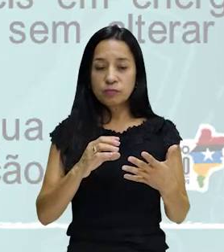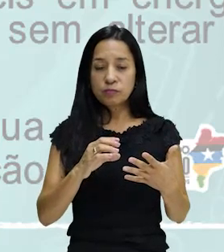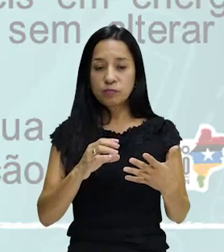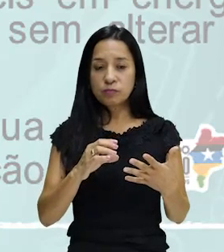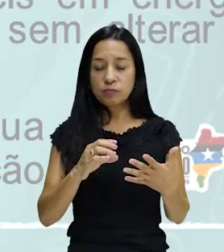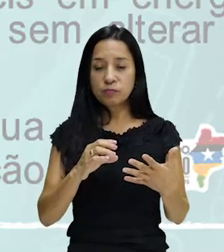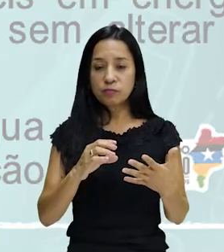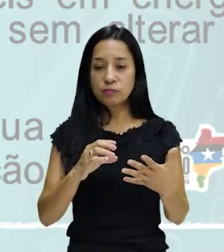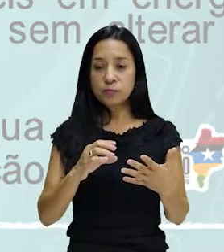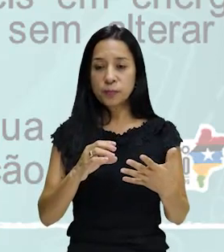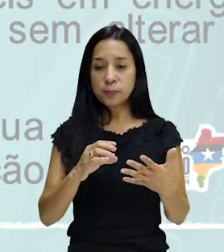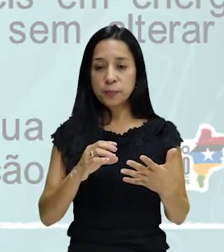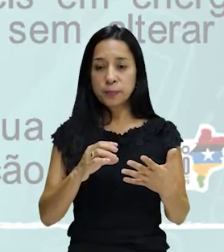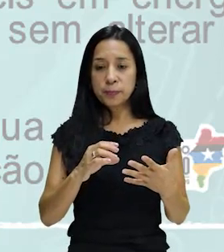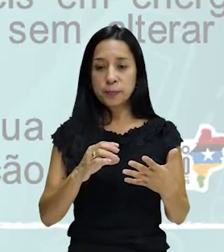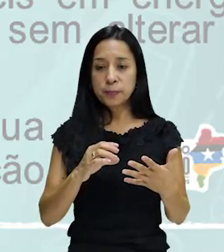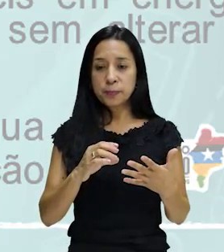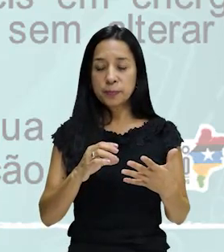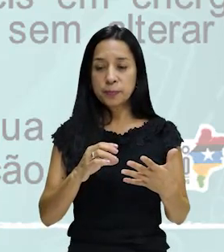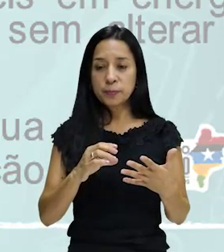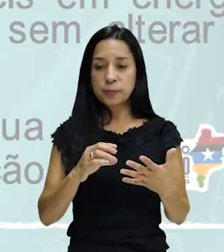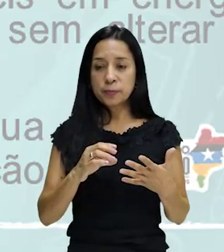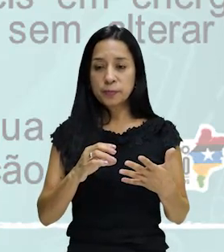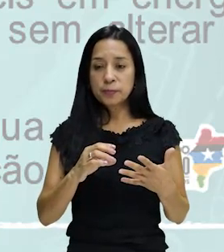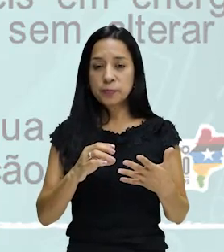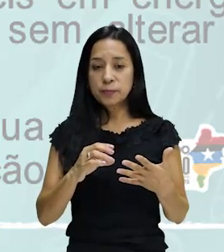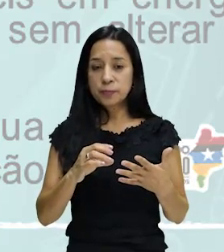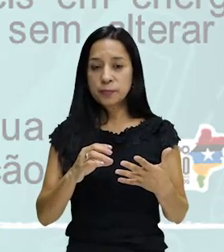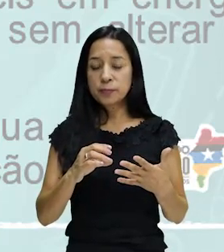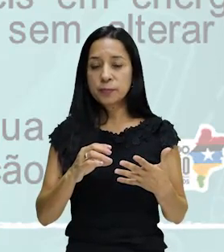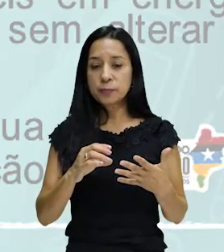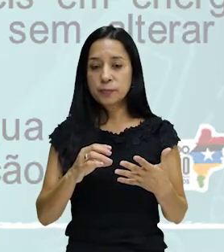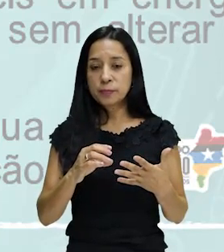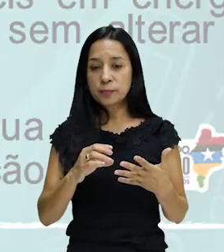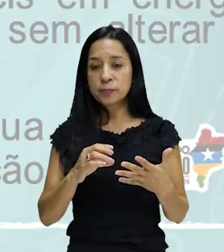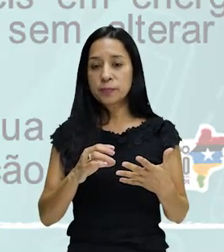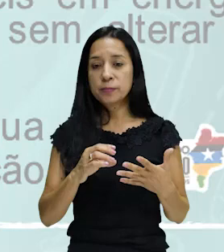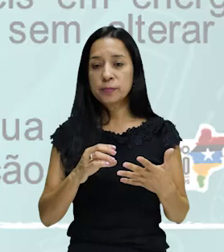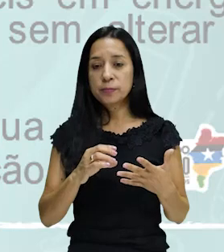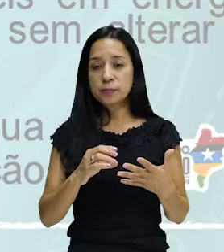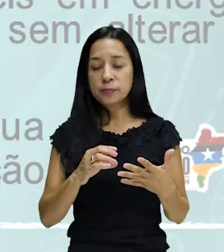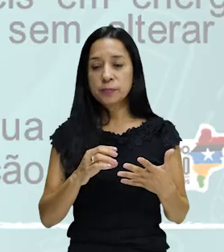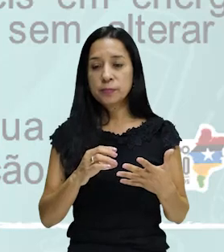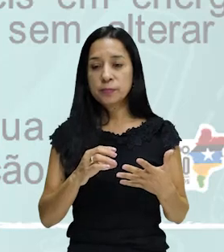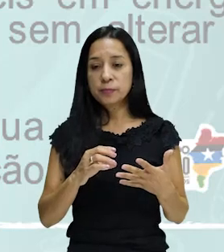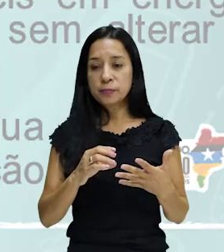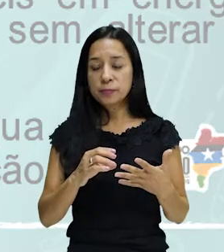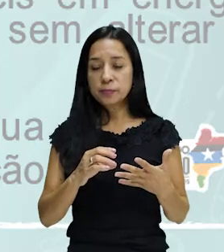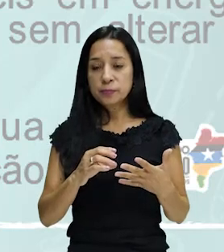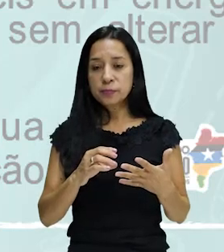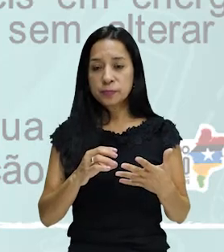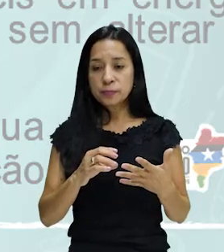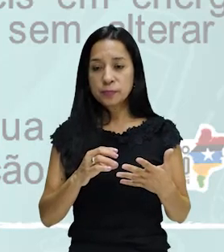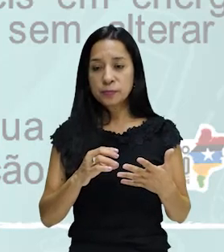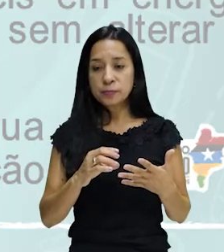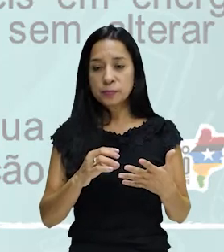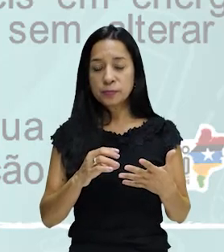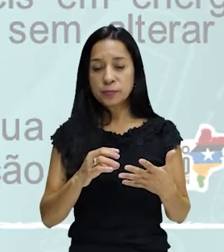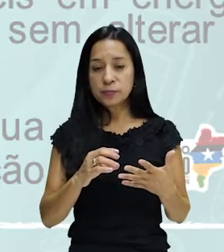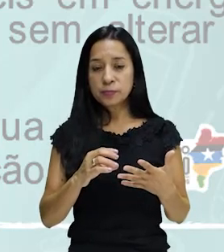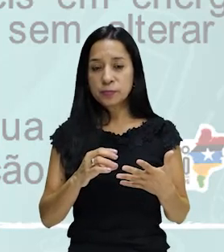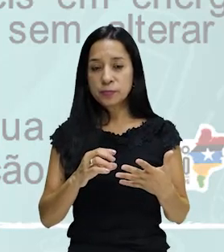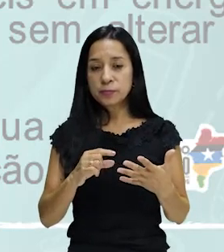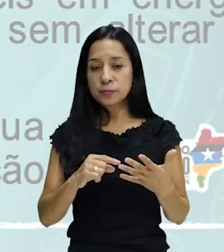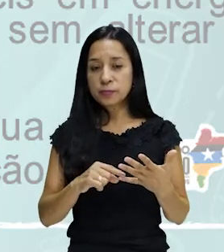elétrica, porém emite gases poluentes, da mesma forma que a produção de energia a partir dos